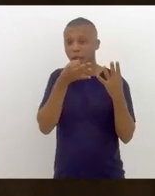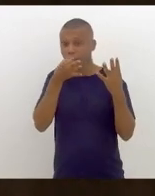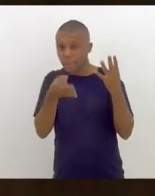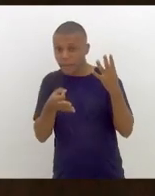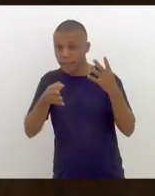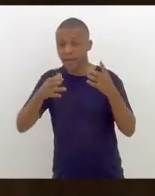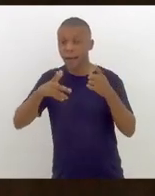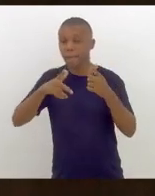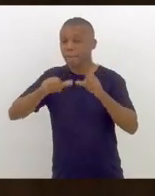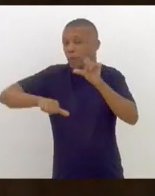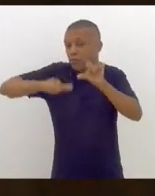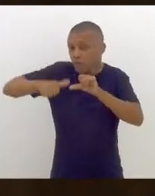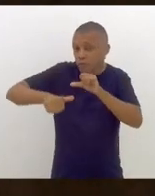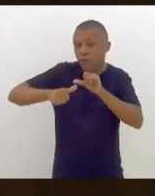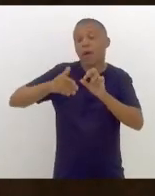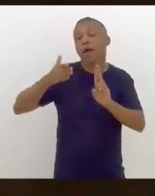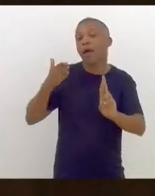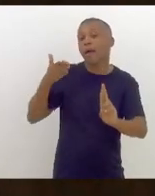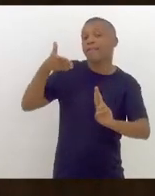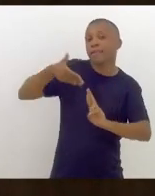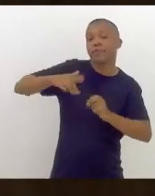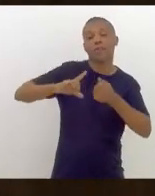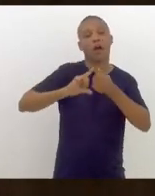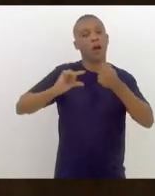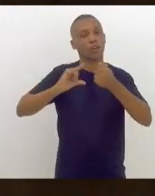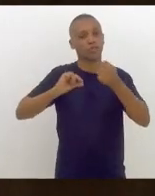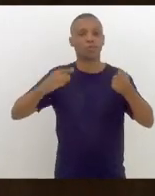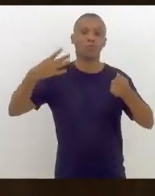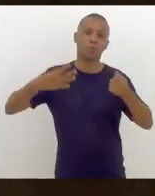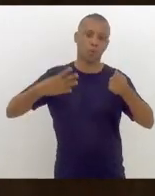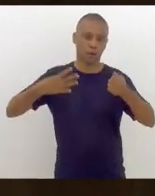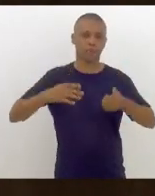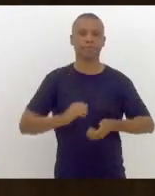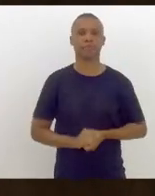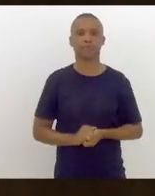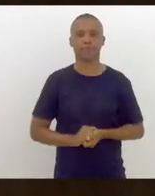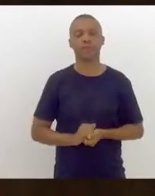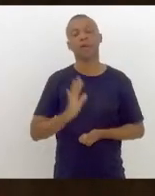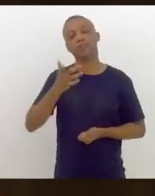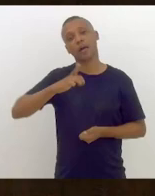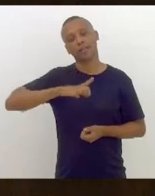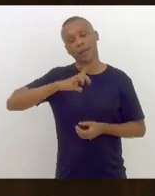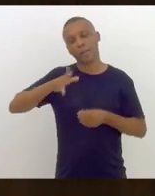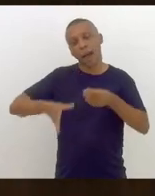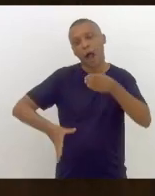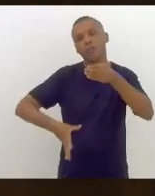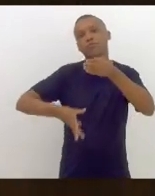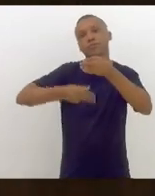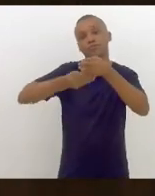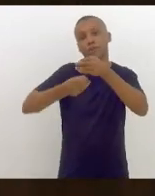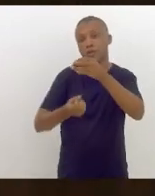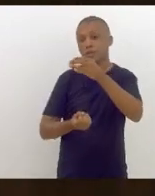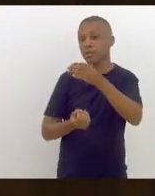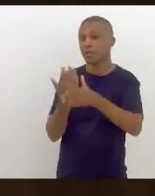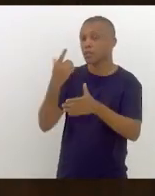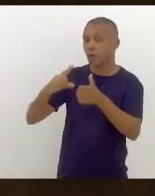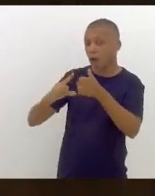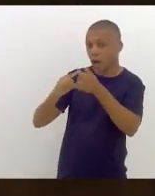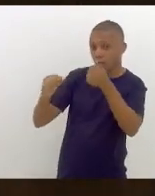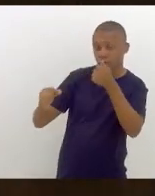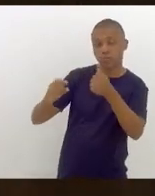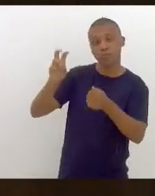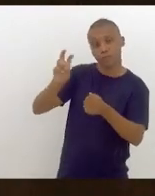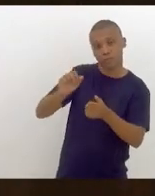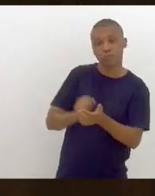ao artigo quarto Como já tinha uma aditiva criando artigo quinto o parecer continua